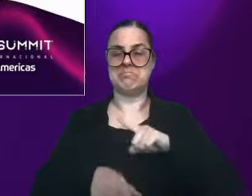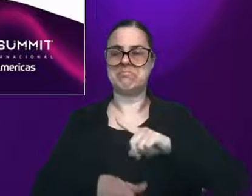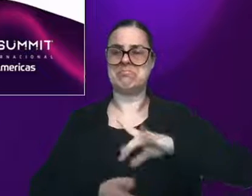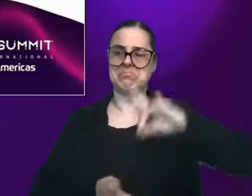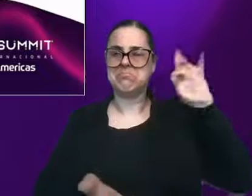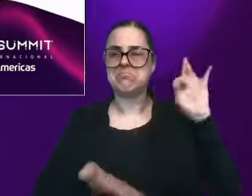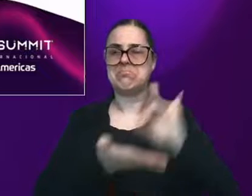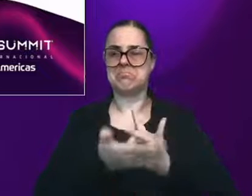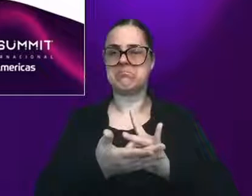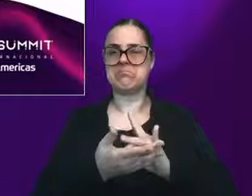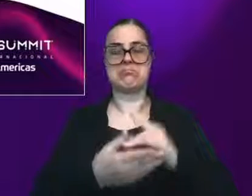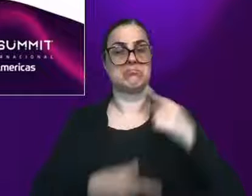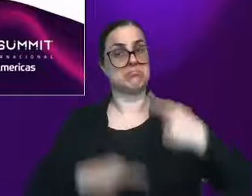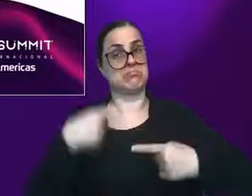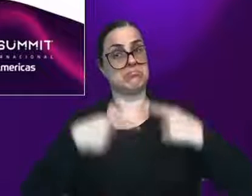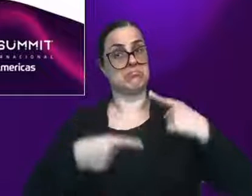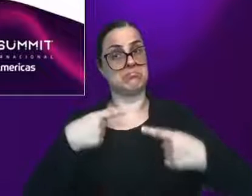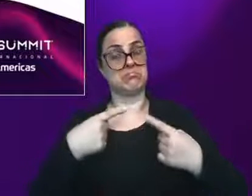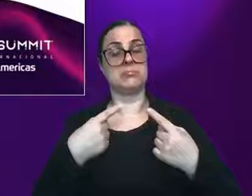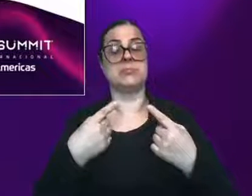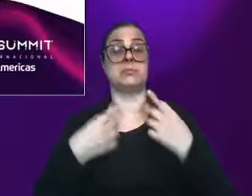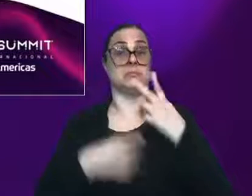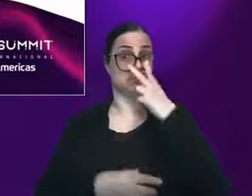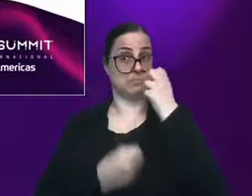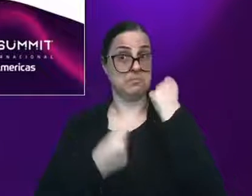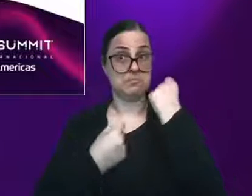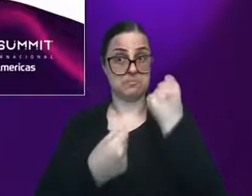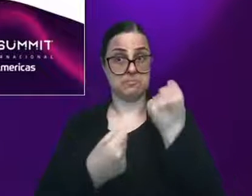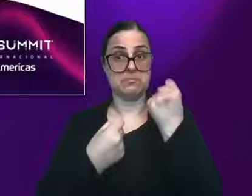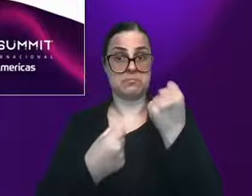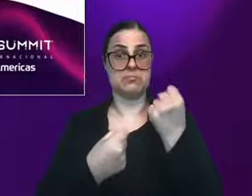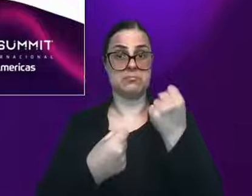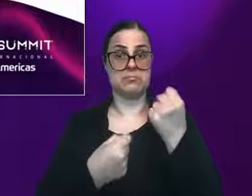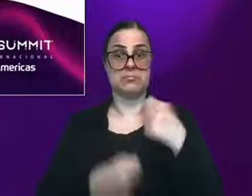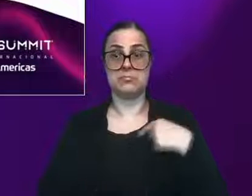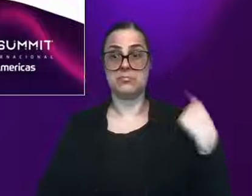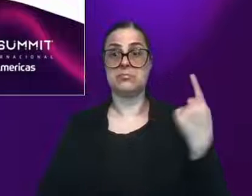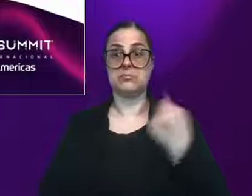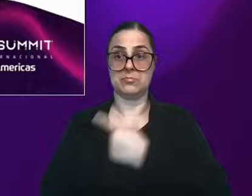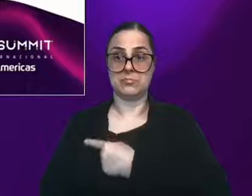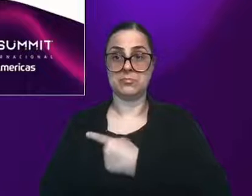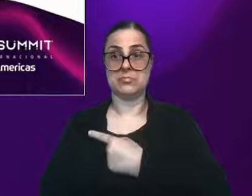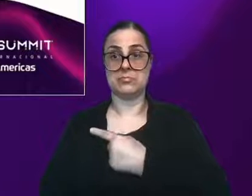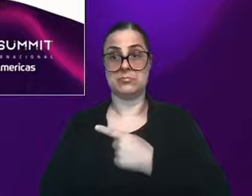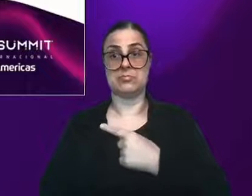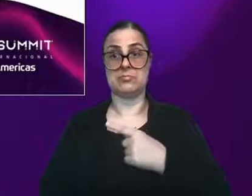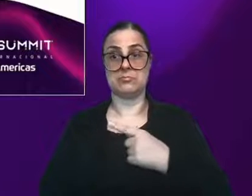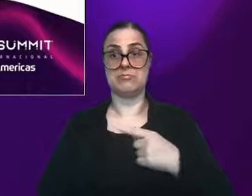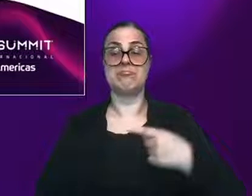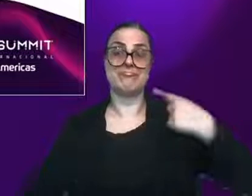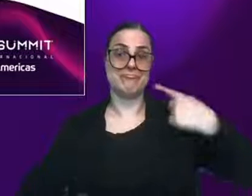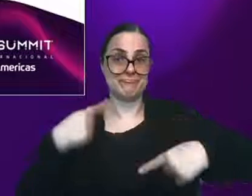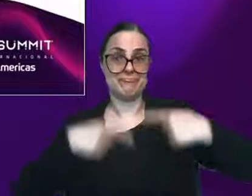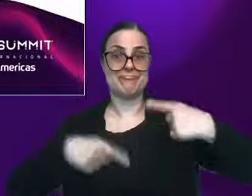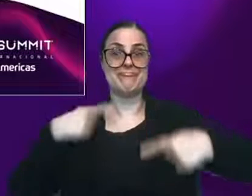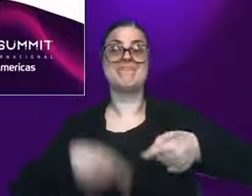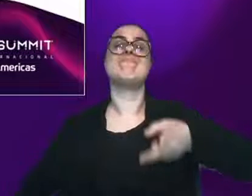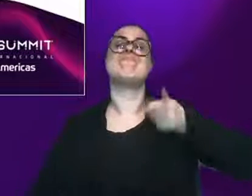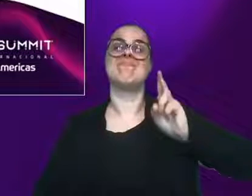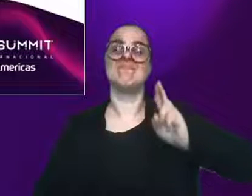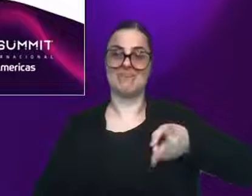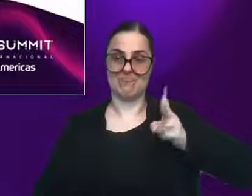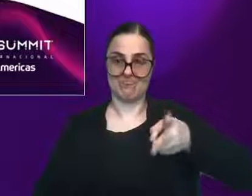grande discussão e que a gente vai entregar os nossos CRMs, essa discussão vai continuar existindo,